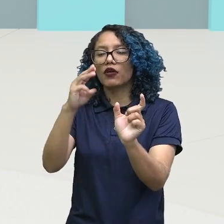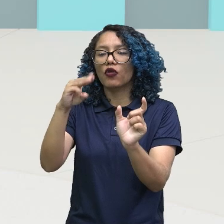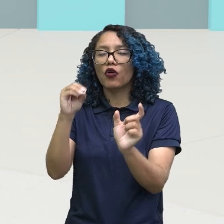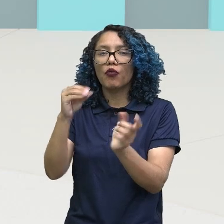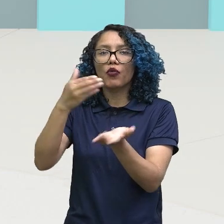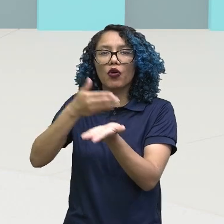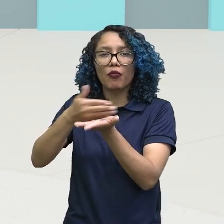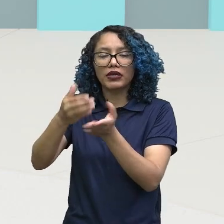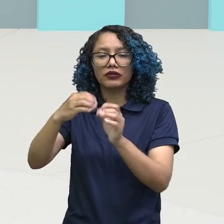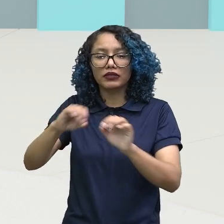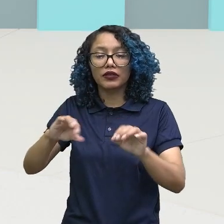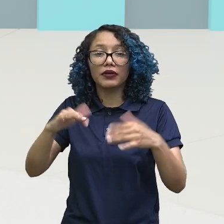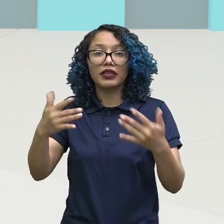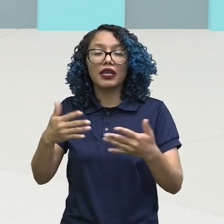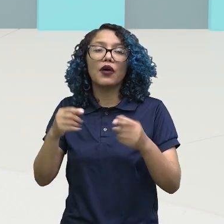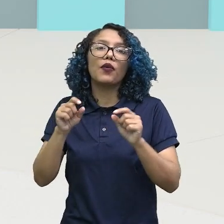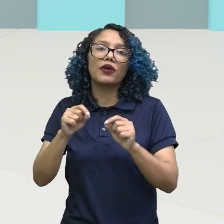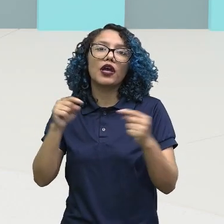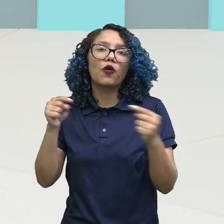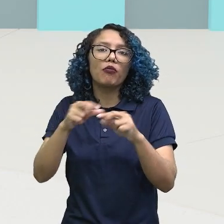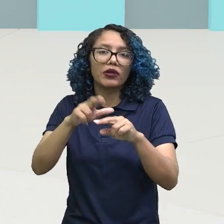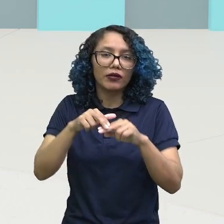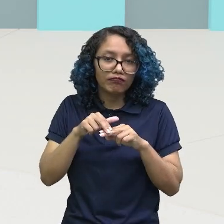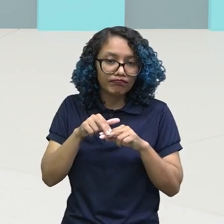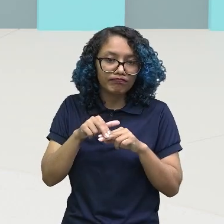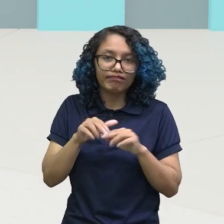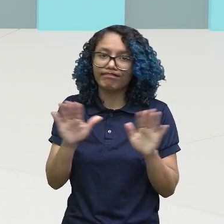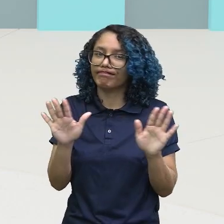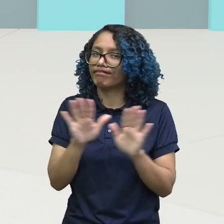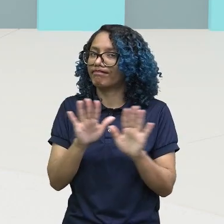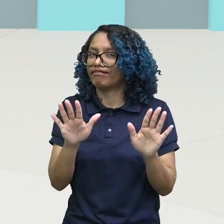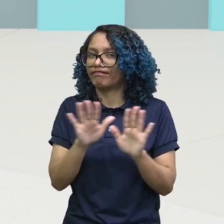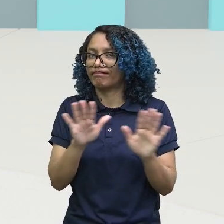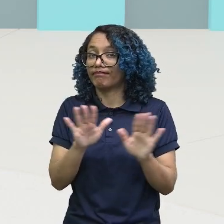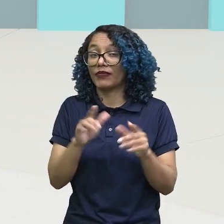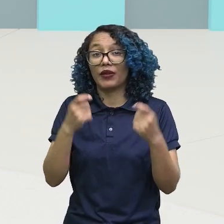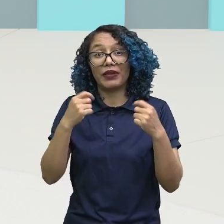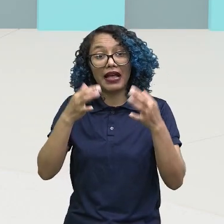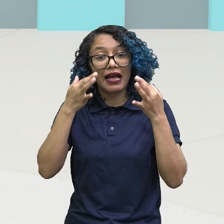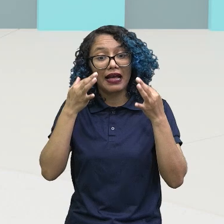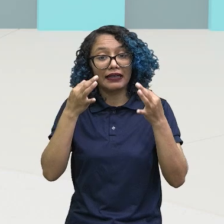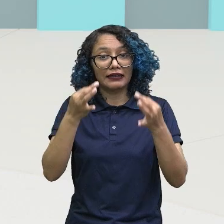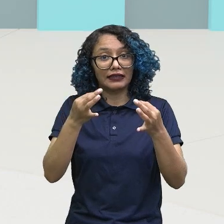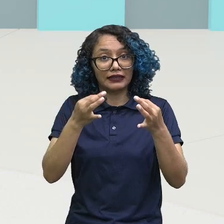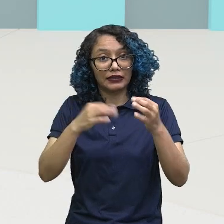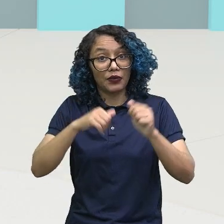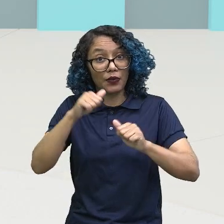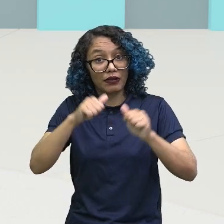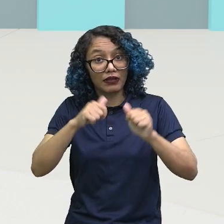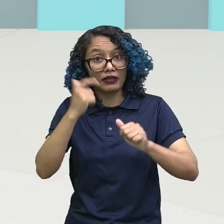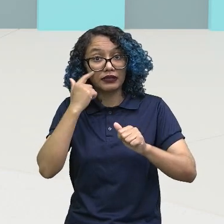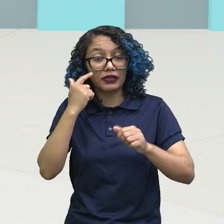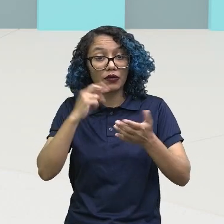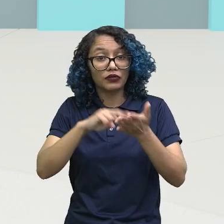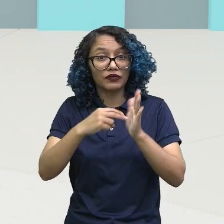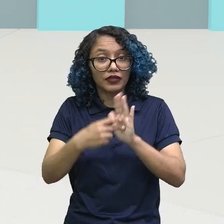iniciando a oração, eu vou colocar ela como causal. Não, a gente tem que prestar atenção no sentido e no